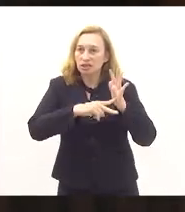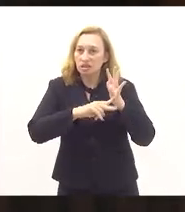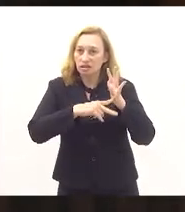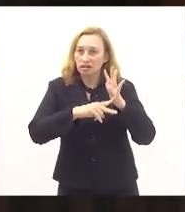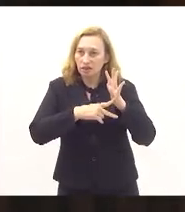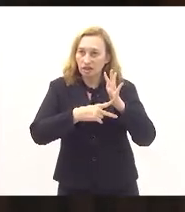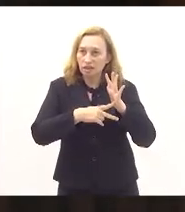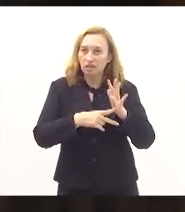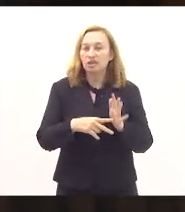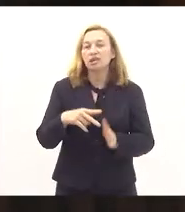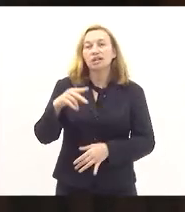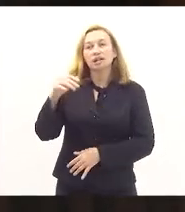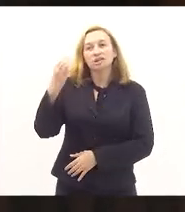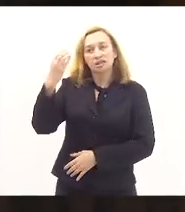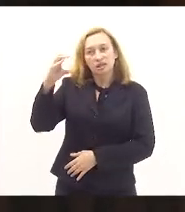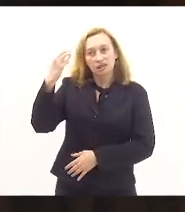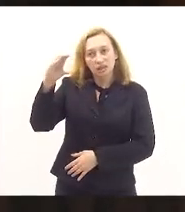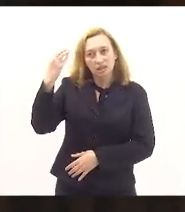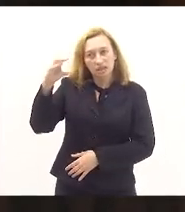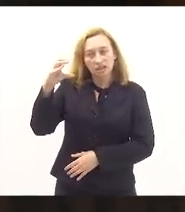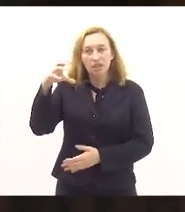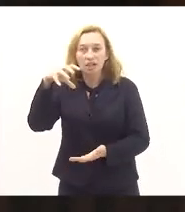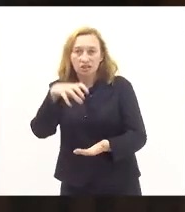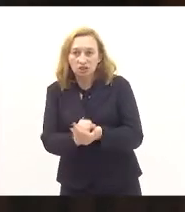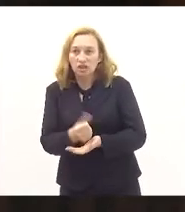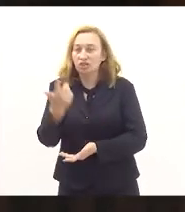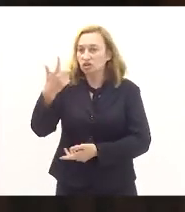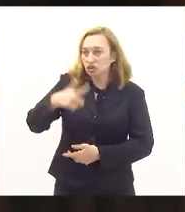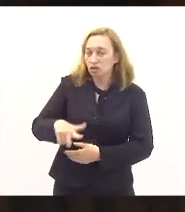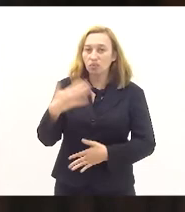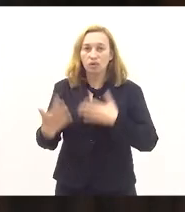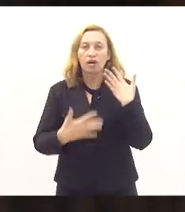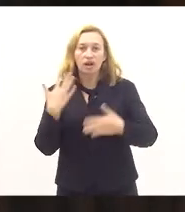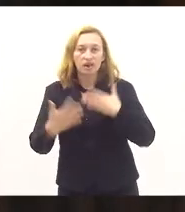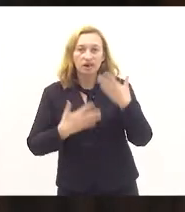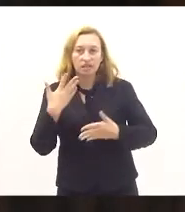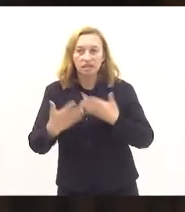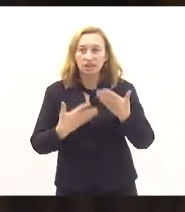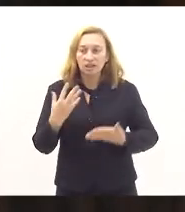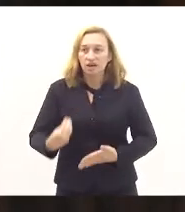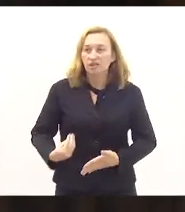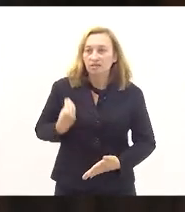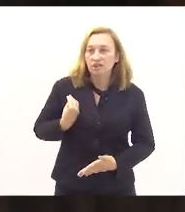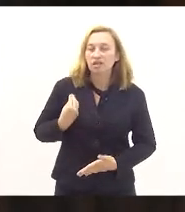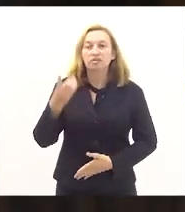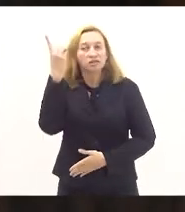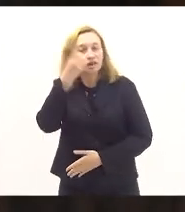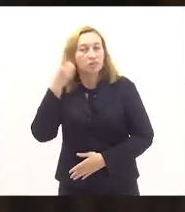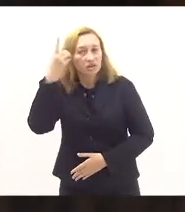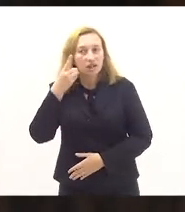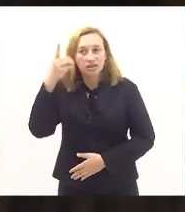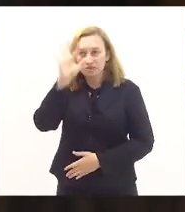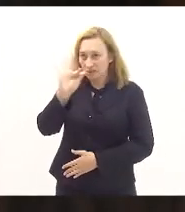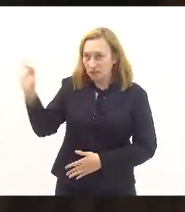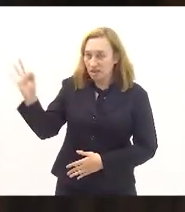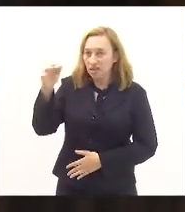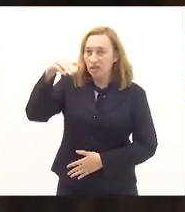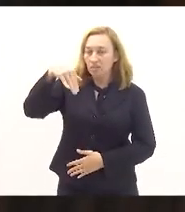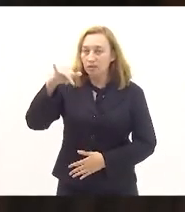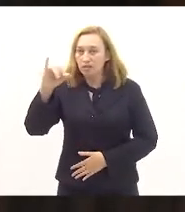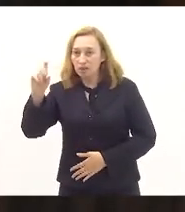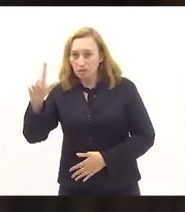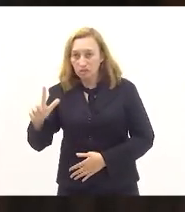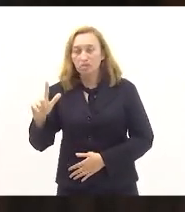Vigilantes de Niterói. Registrar mais uma vez com alegria a presença do deputado federal Miro